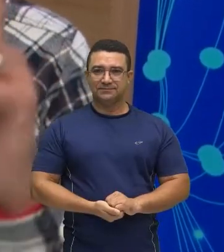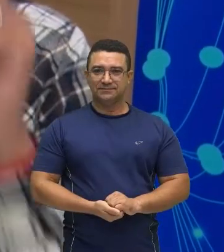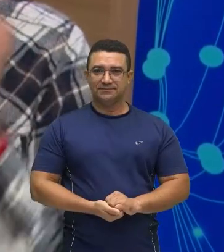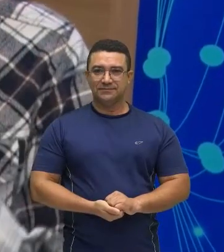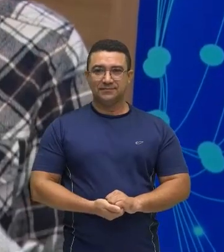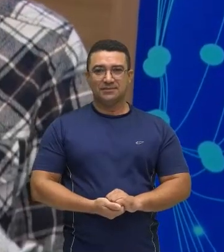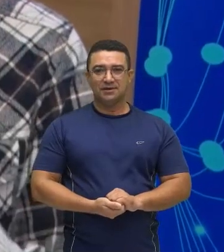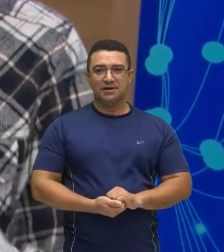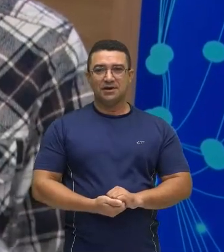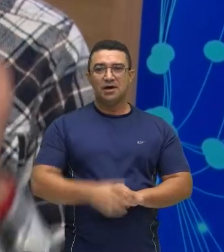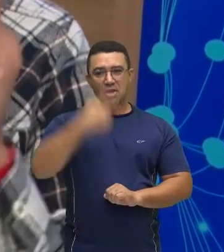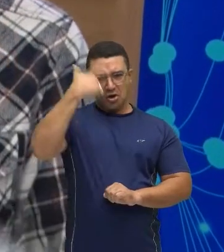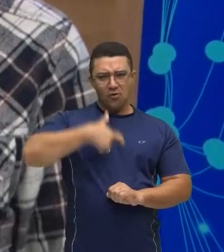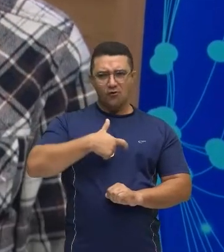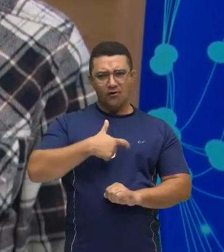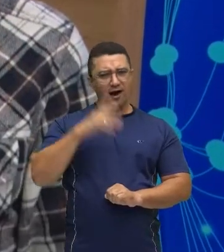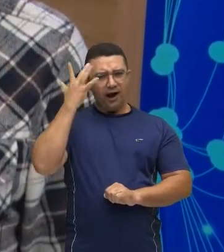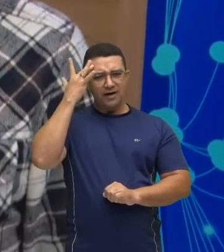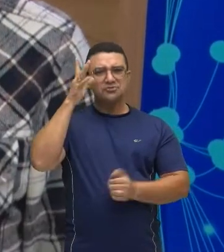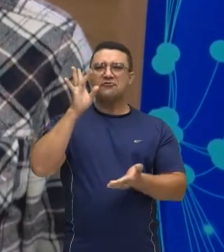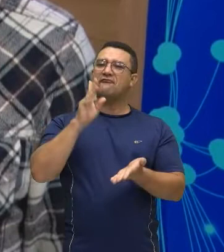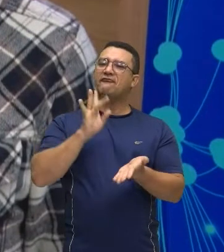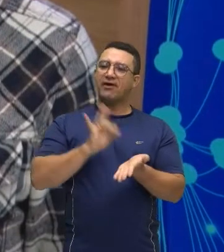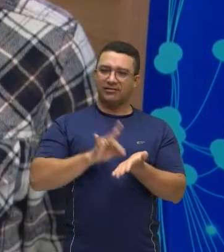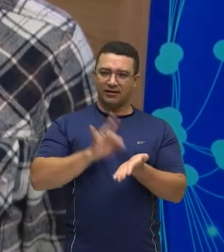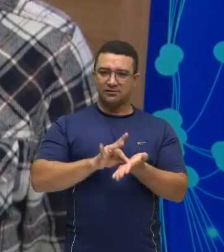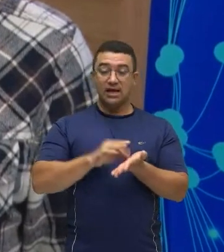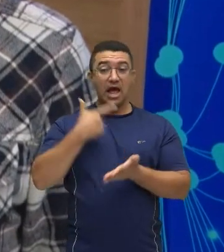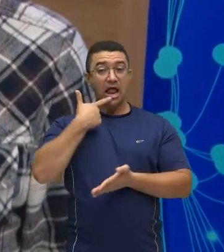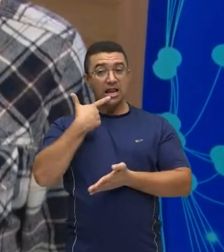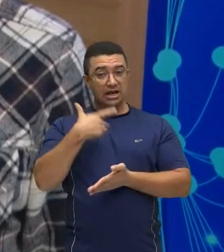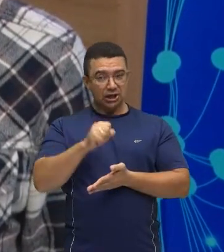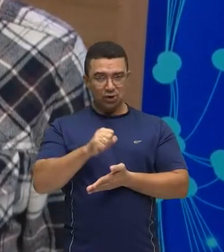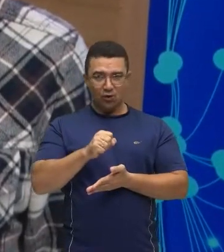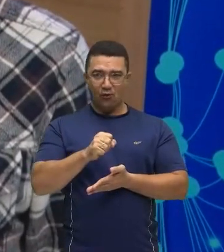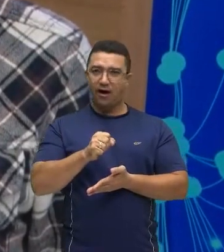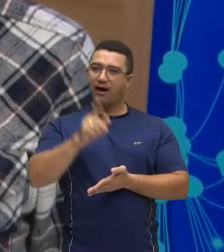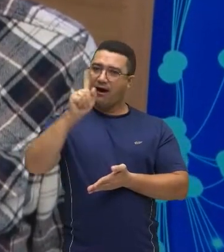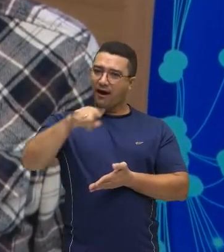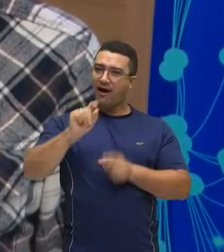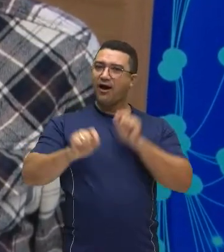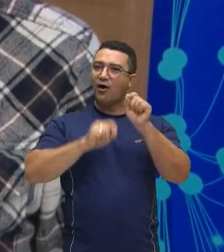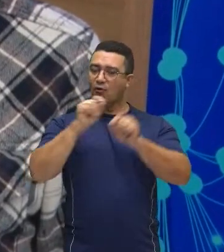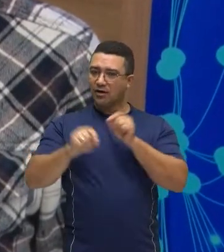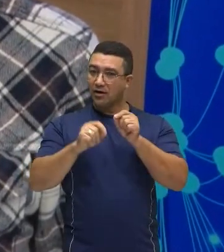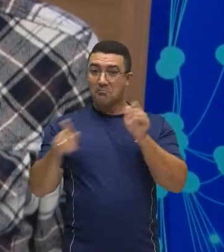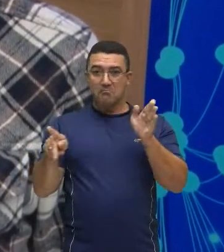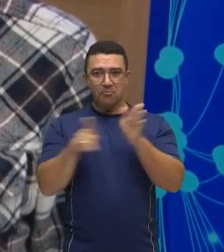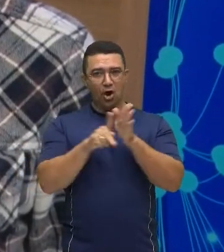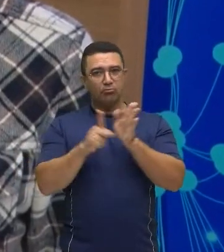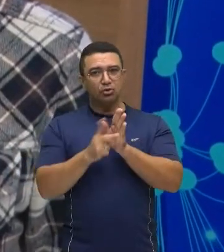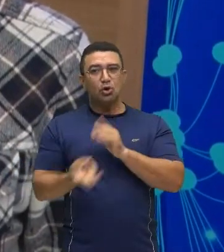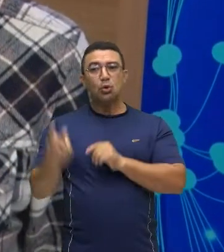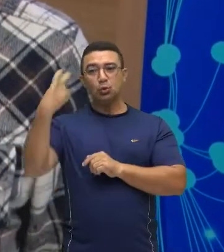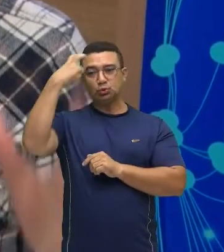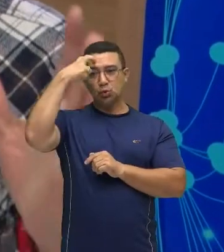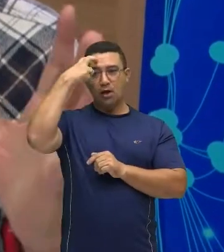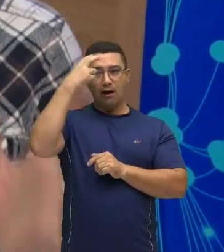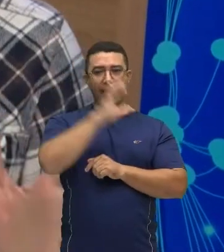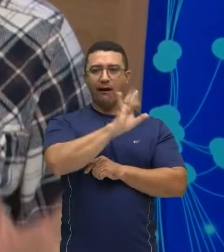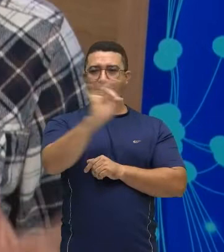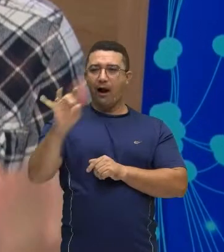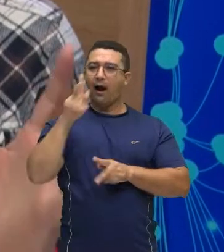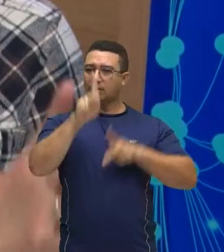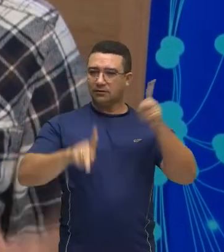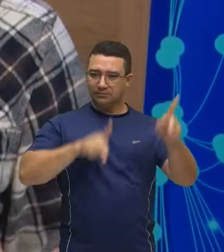Eu considero verdade, porque a língua ela faz parte do patrimônio cultural de cada povo.